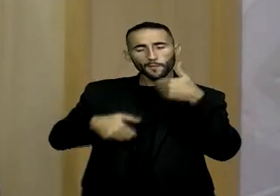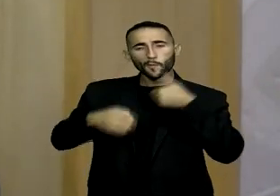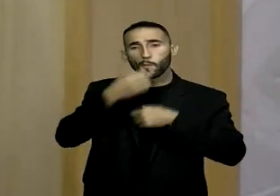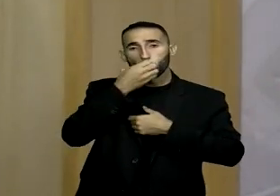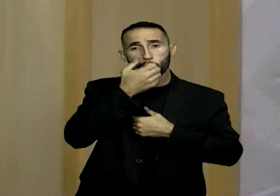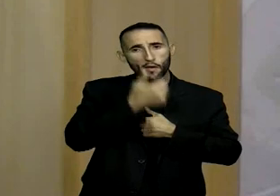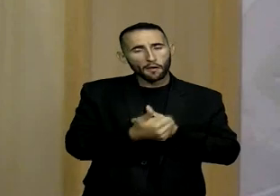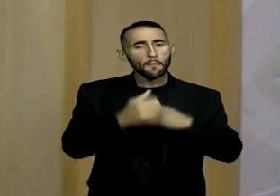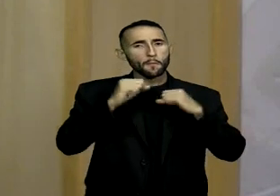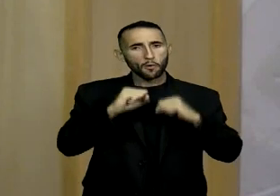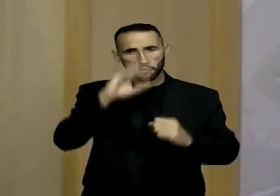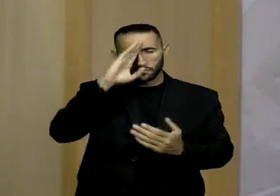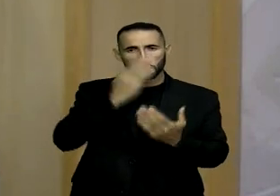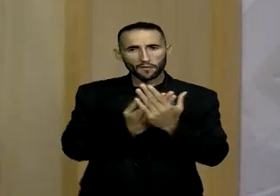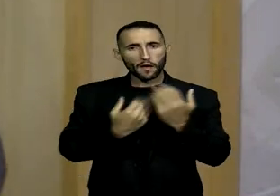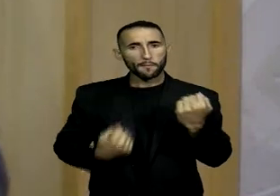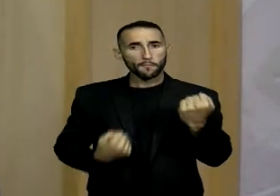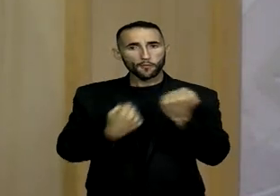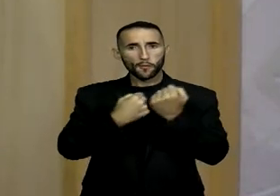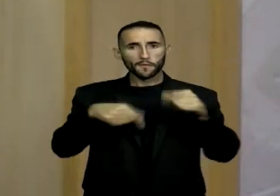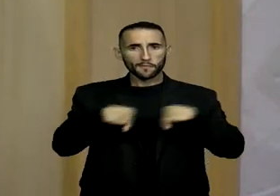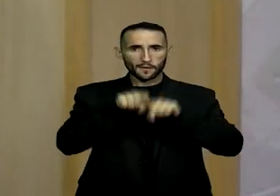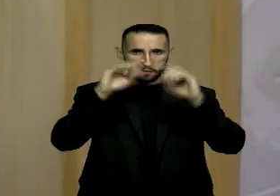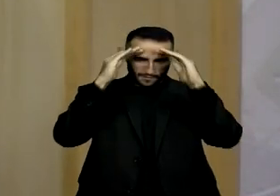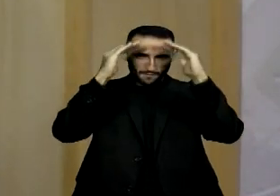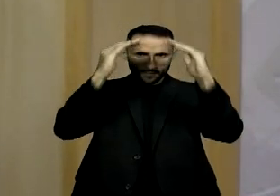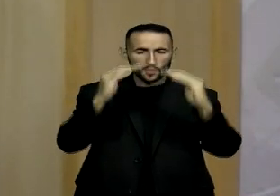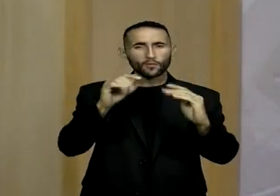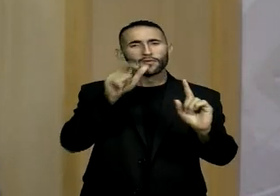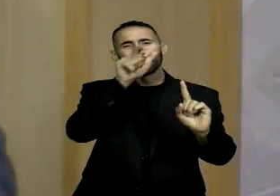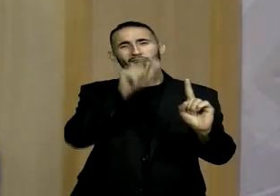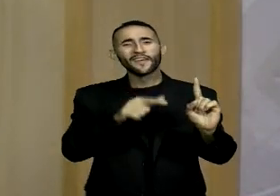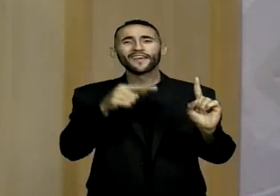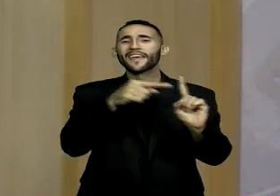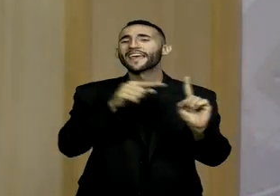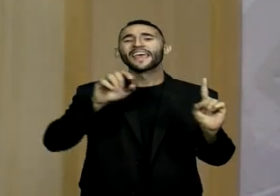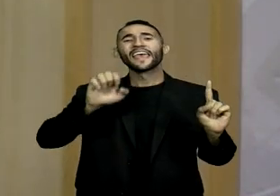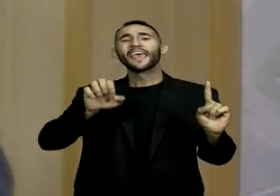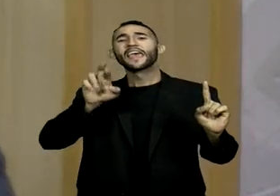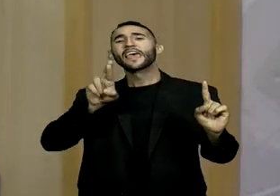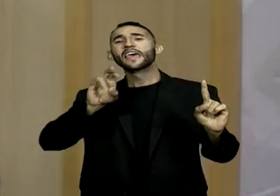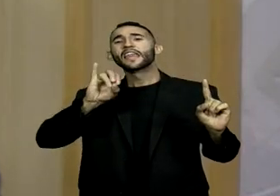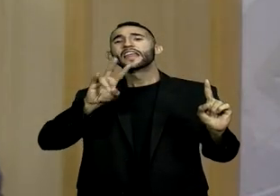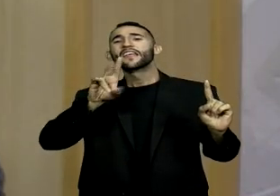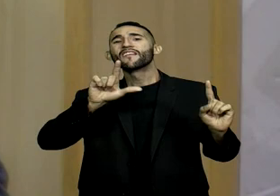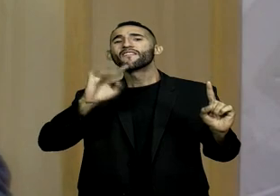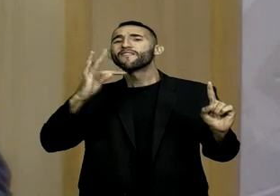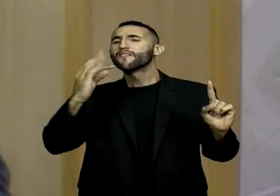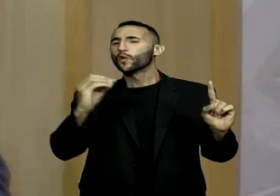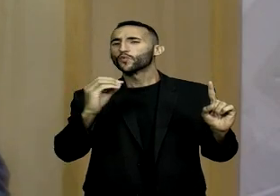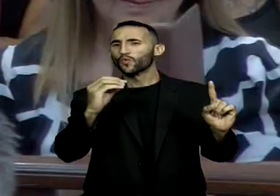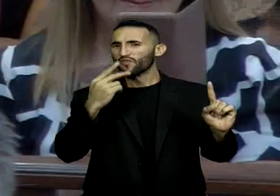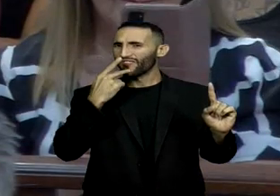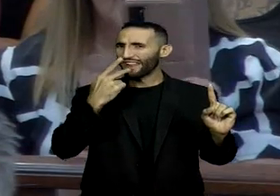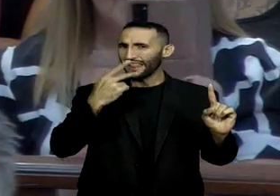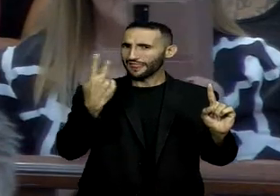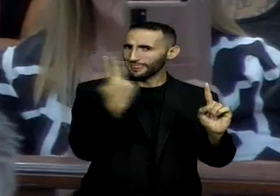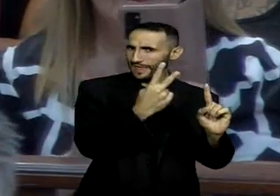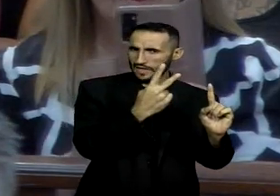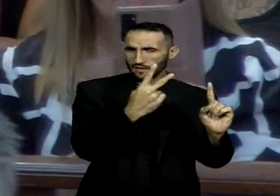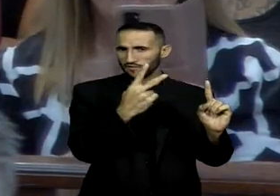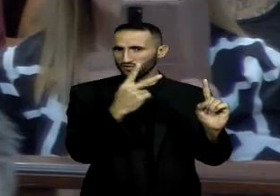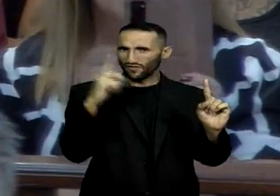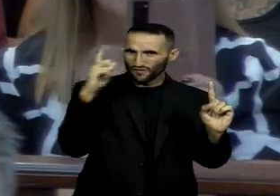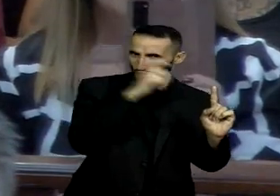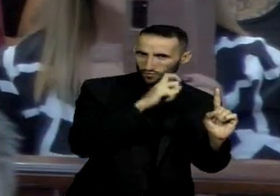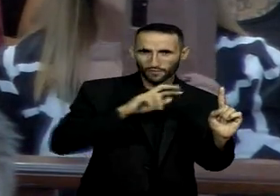com todo o meu apoio e meu respeito. E falar do Erivelto aí não é nada difícil, né, Erivelto? Que a gente está aí já nessa caminhada